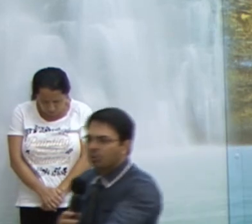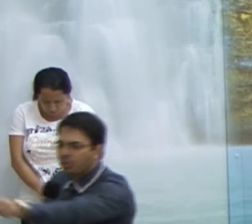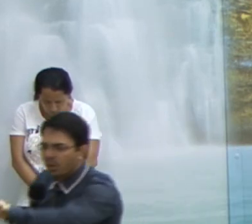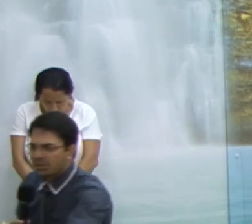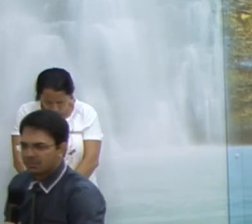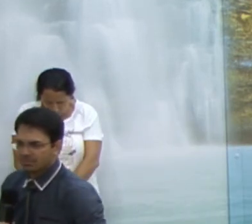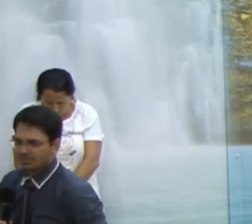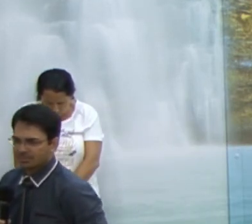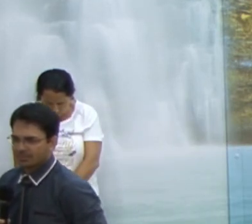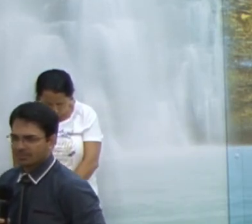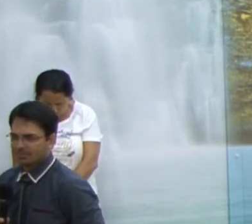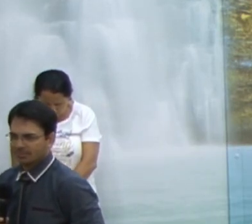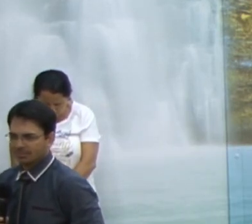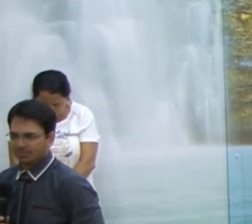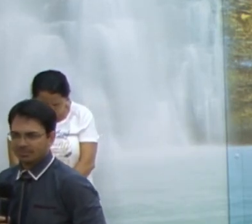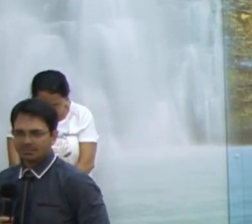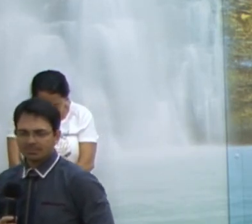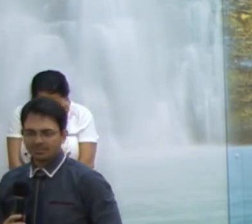Mexe com a tua esposa.